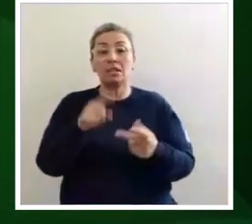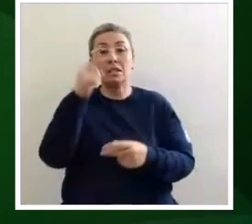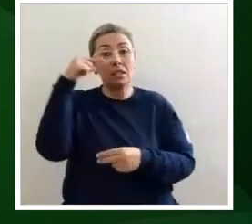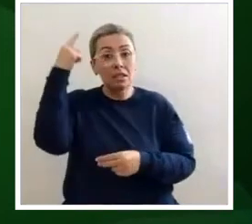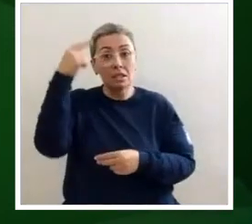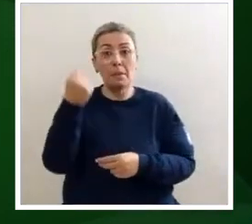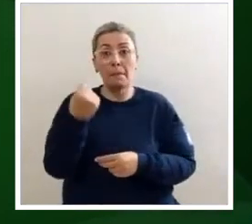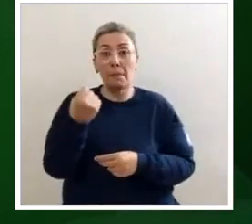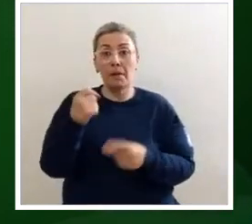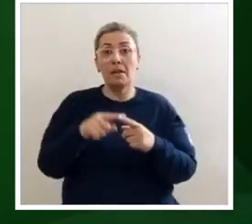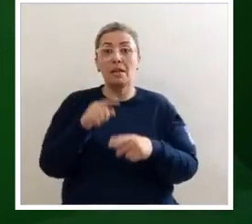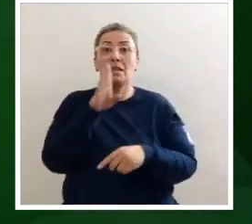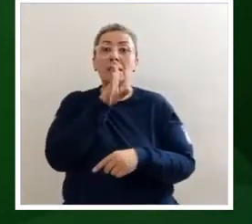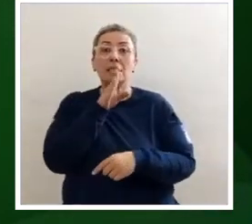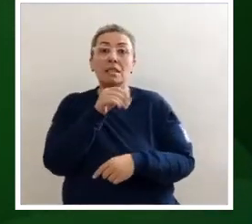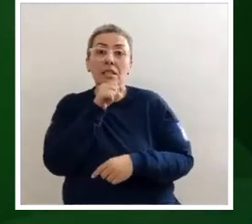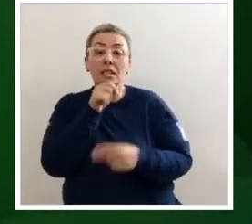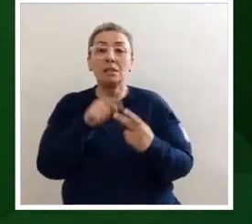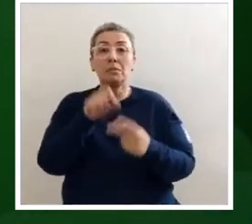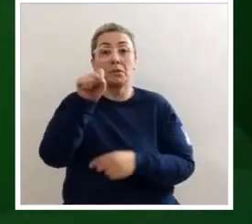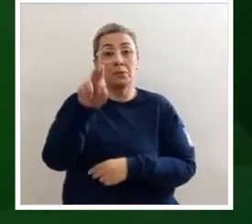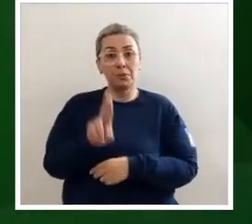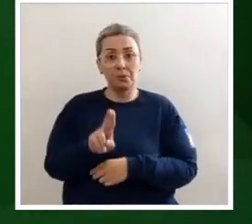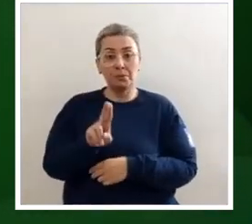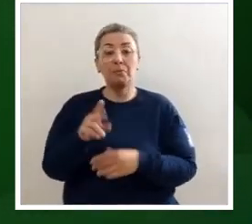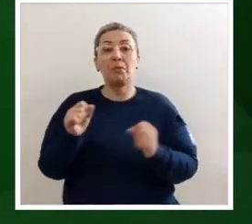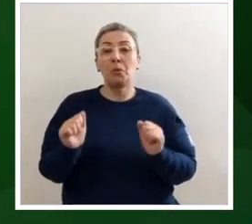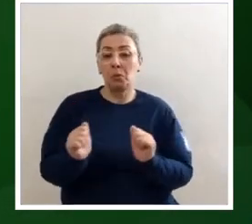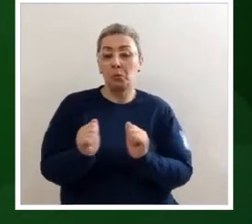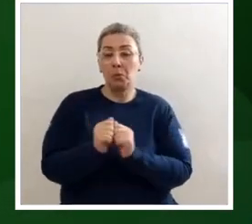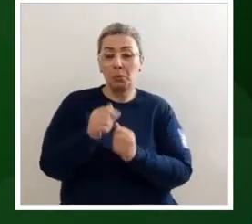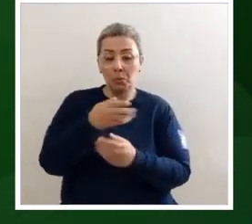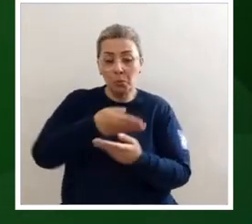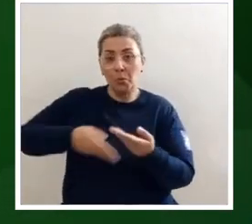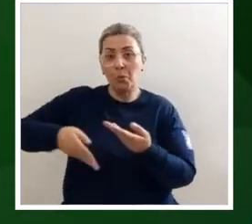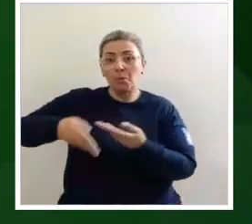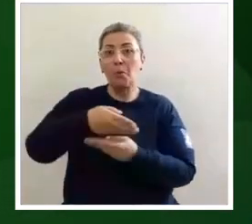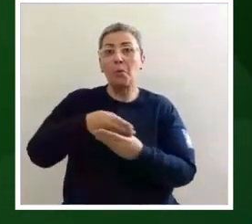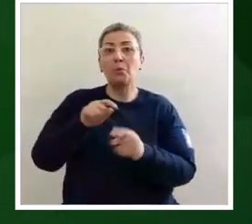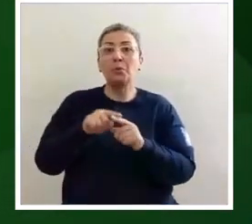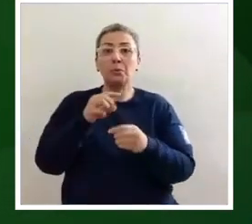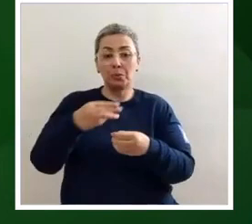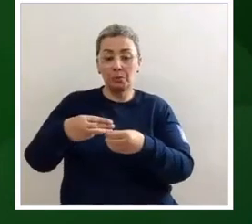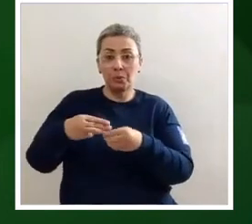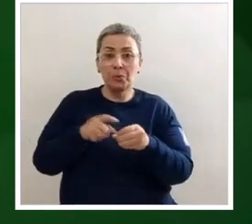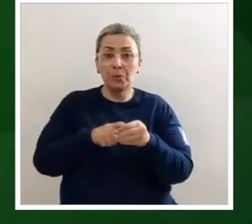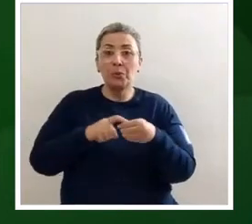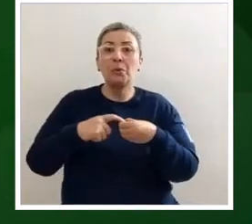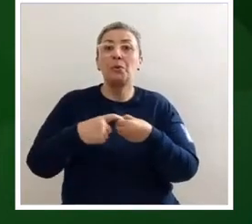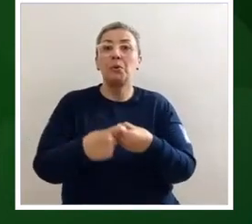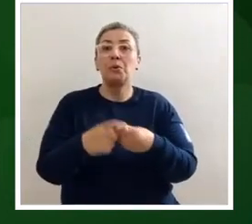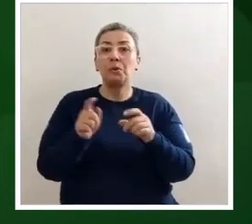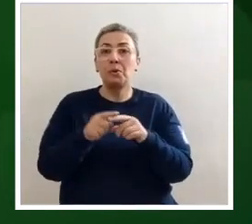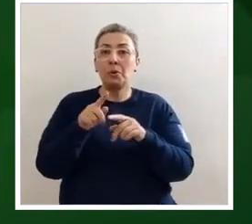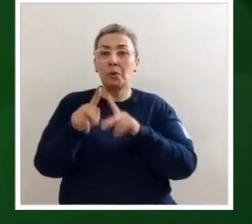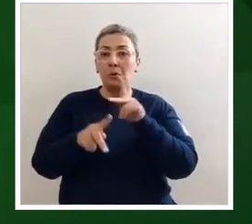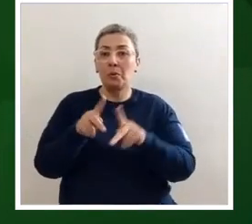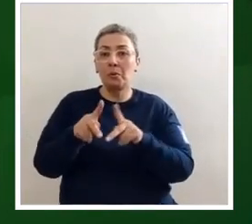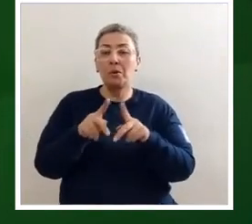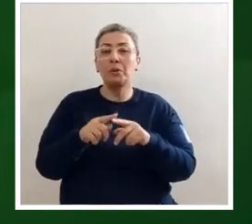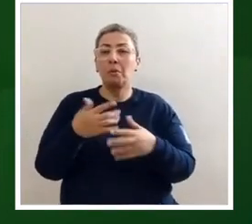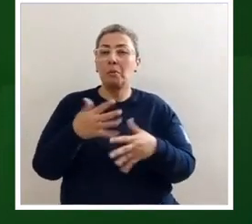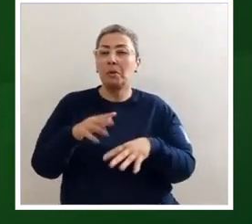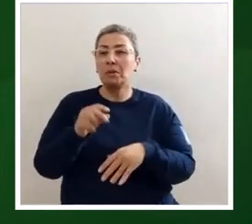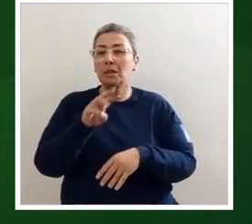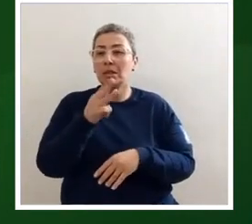Branca Santa Isabel e Suzano juntos esses municípios congregam uma população de aproximadamente